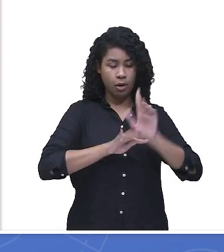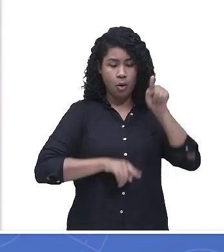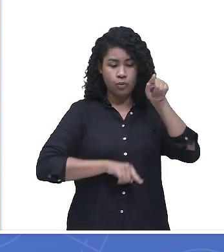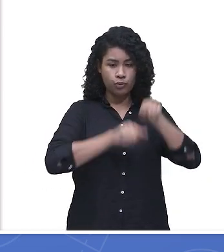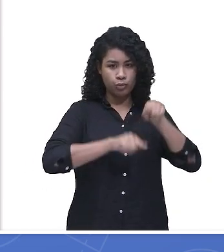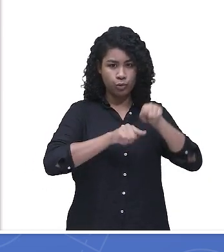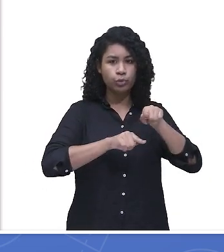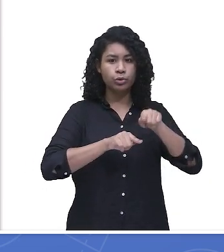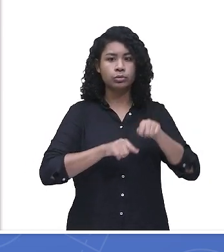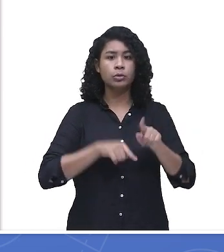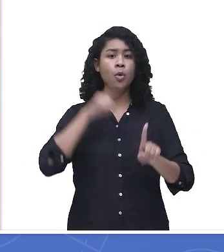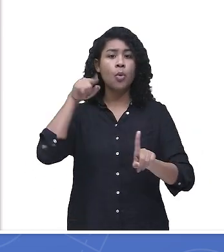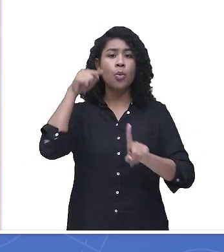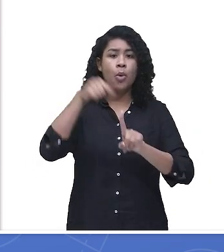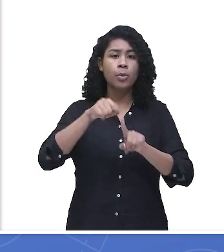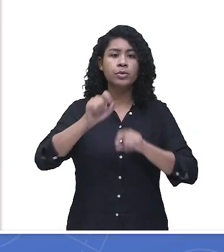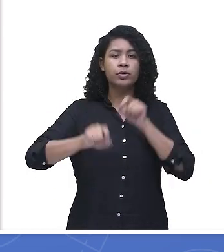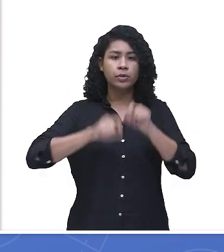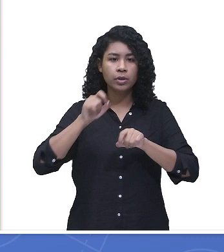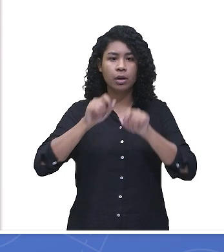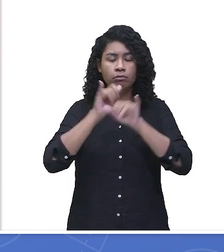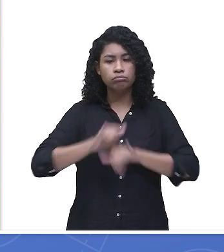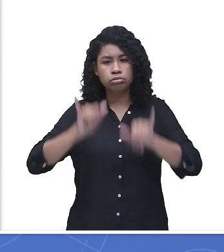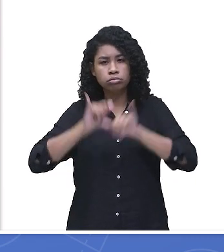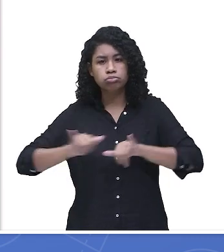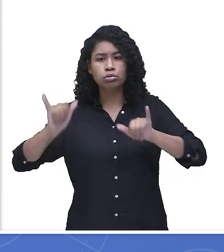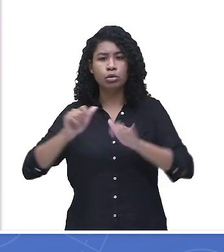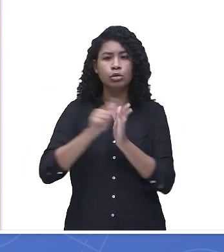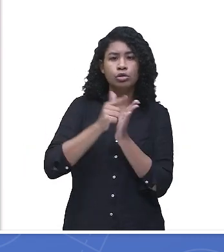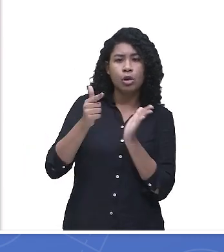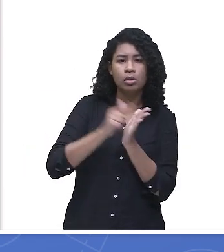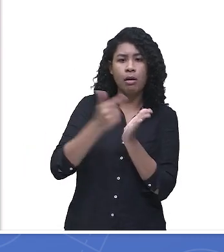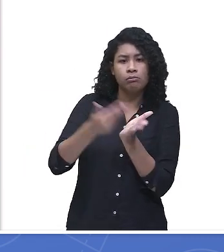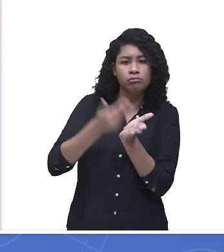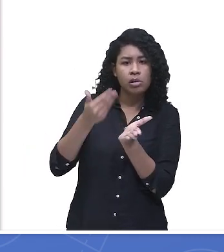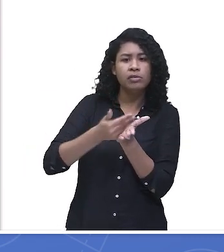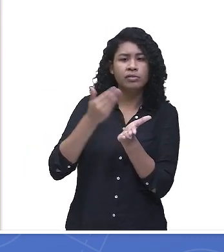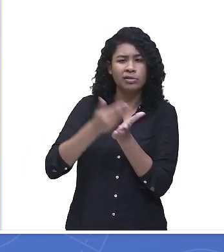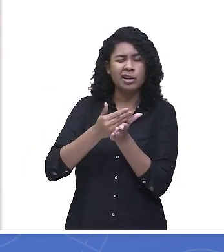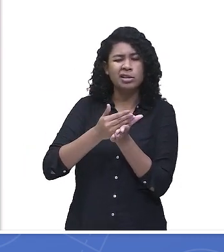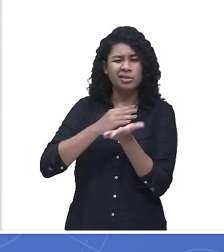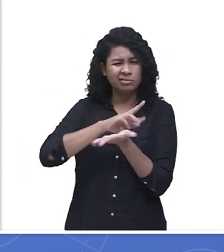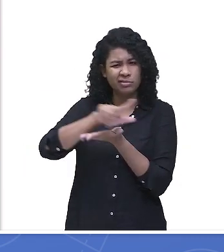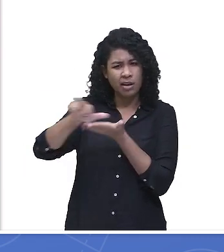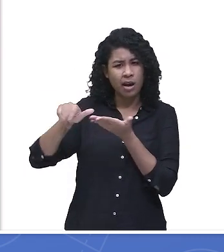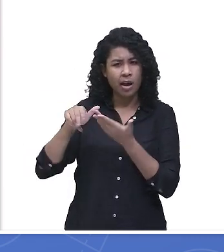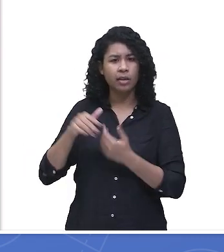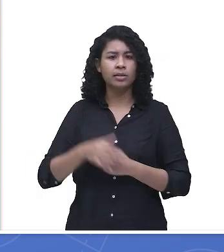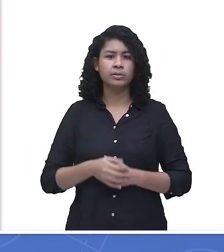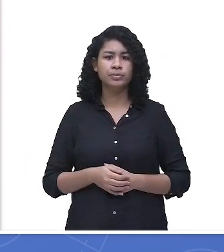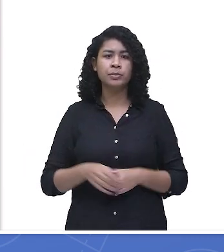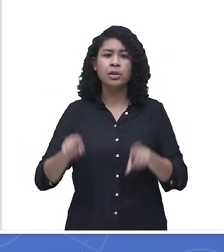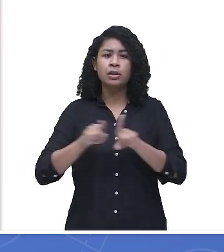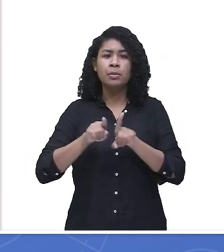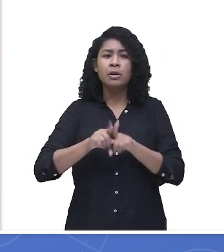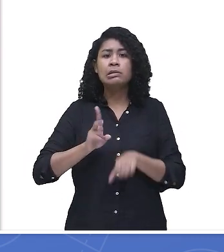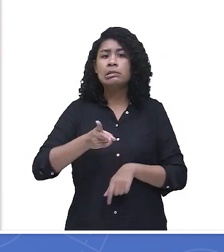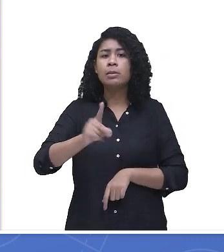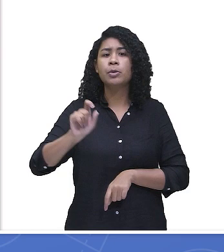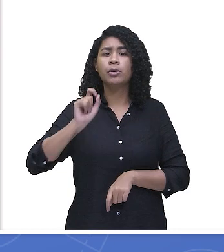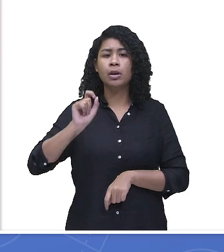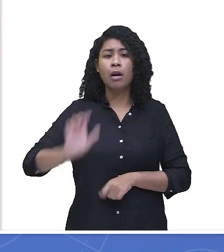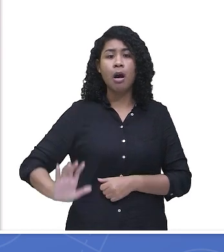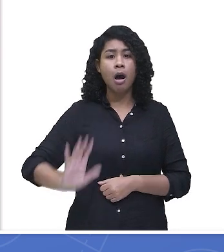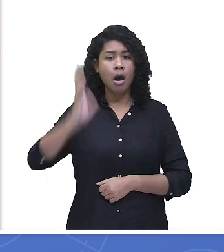exemplo, jornais, revistas, etc. Além de ser um texto curto, possui uma vida curta, ou seja, as crônicas tratam de